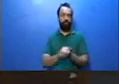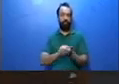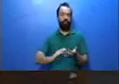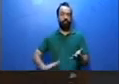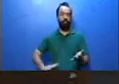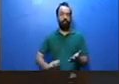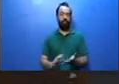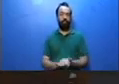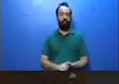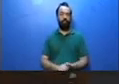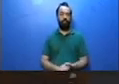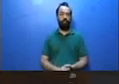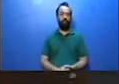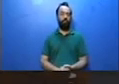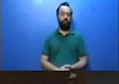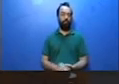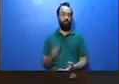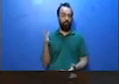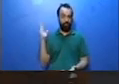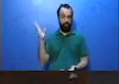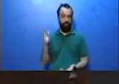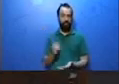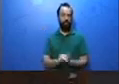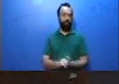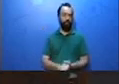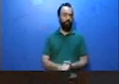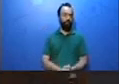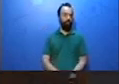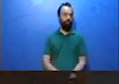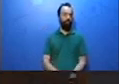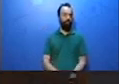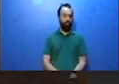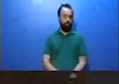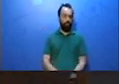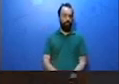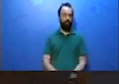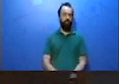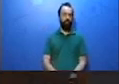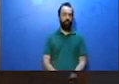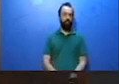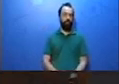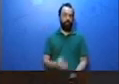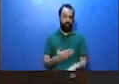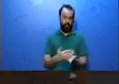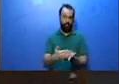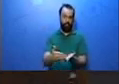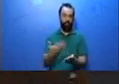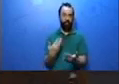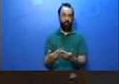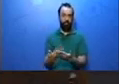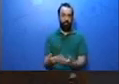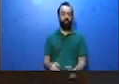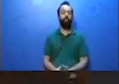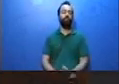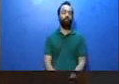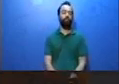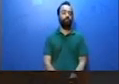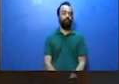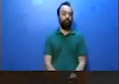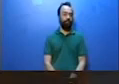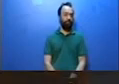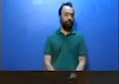né? Página 62, exercício 1 e 2. Vamos começar nossa aula?